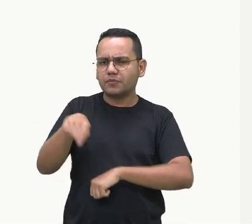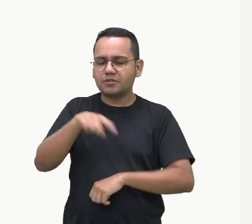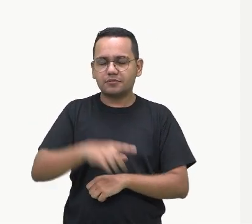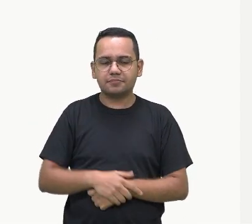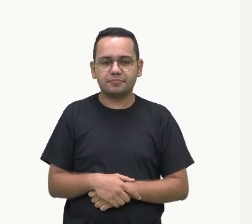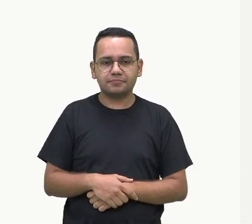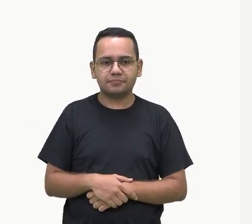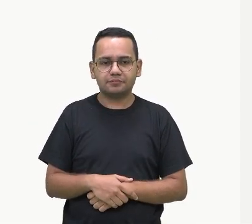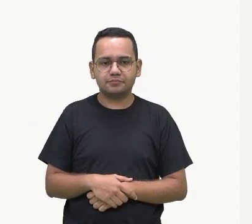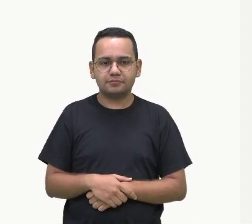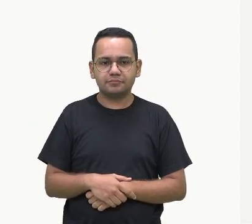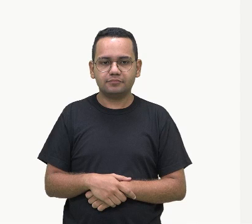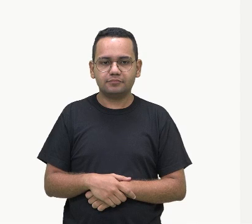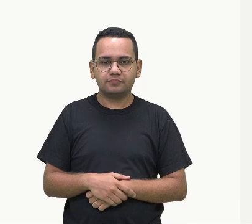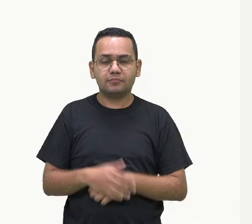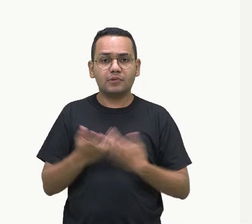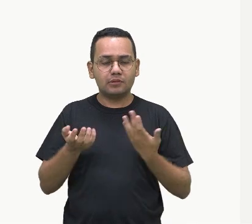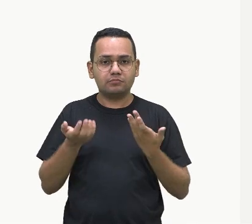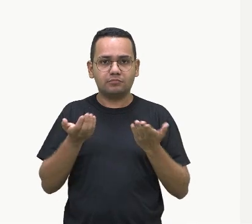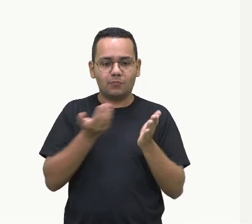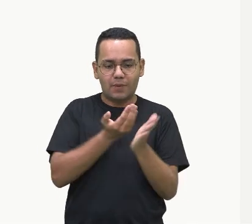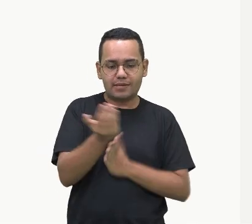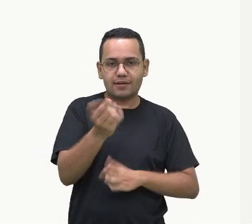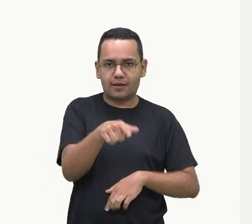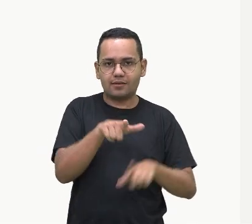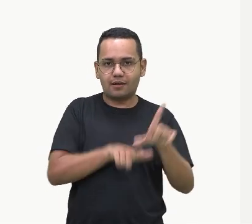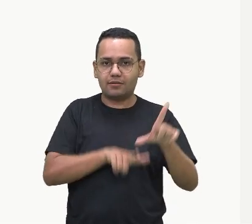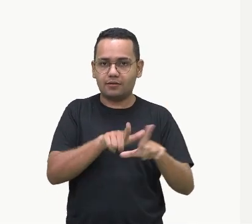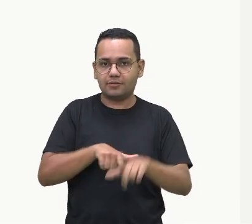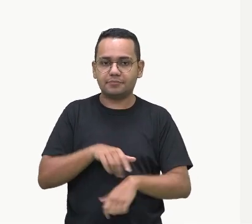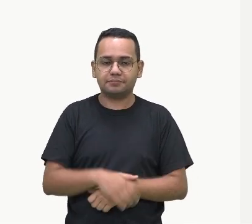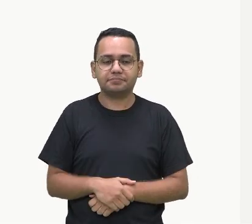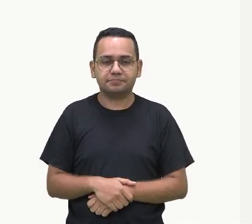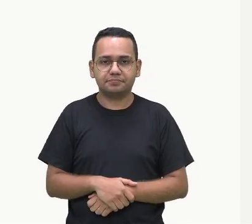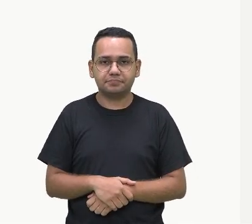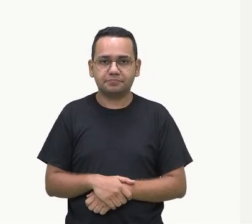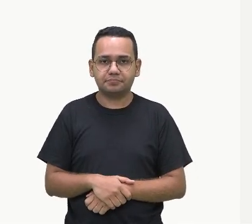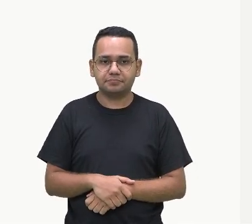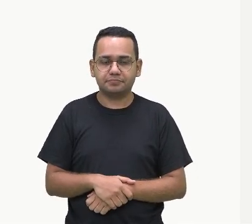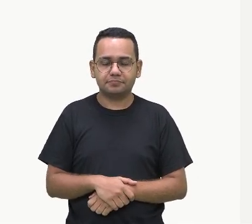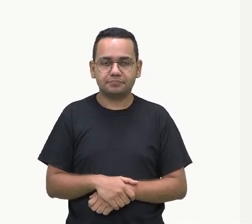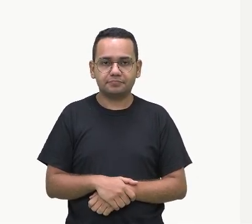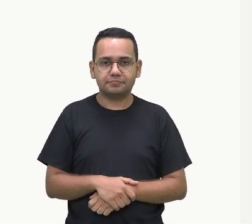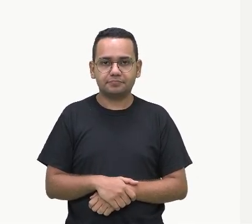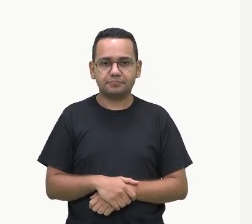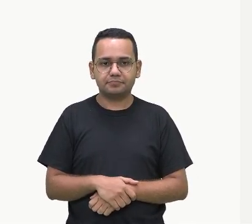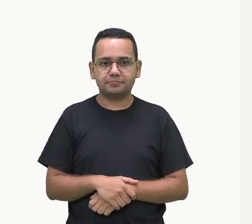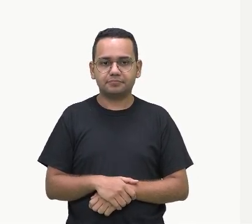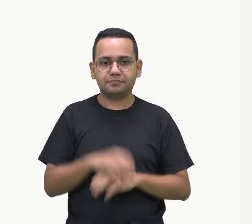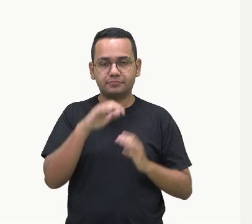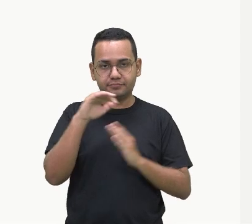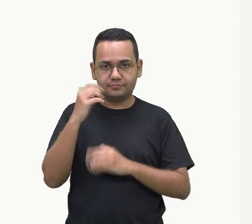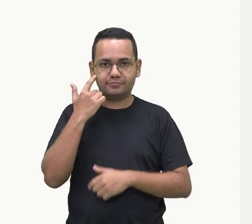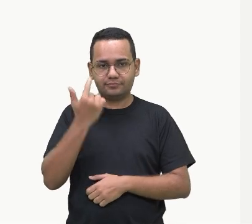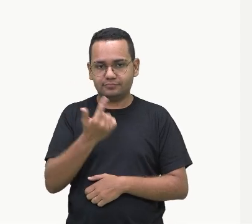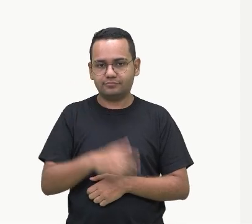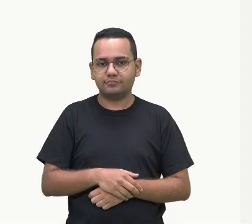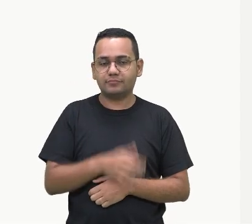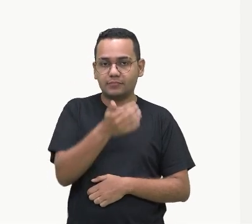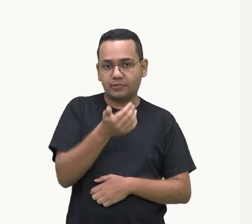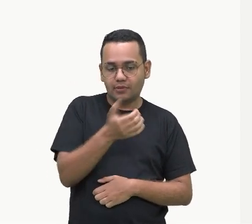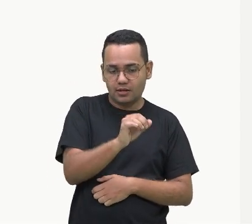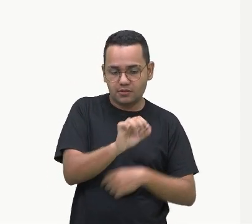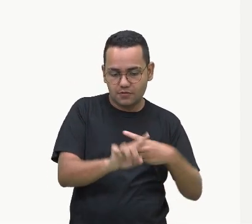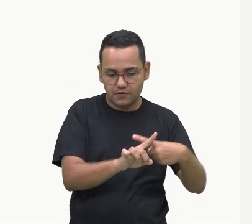comecem sempre com o que tem a letra. Então, quem vai multiplicar com x é o 10, né? Então, 10